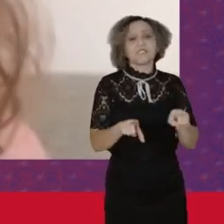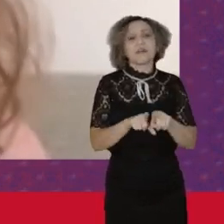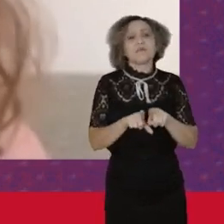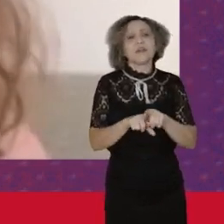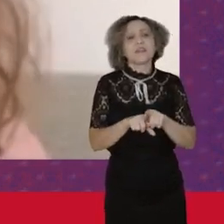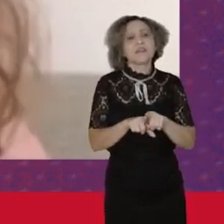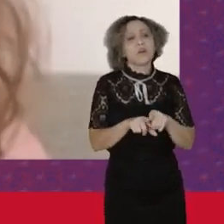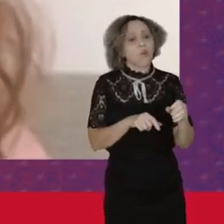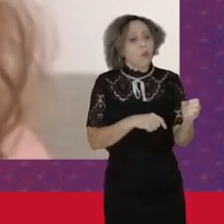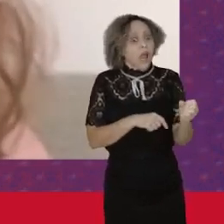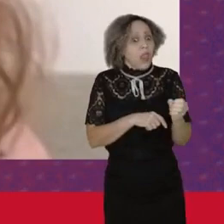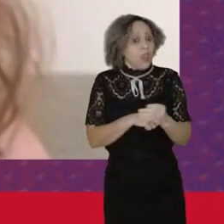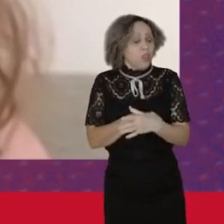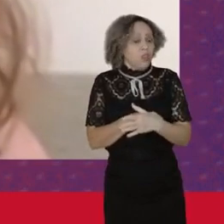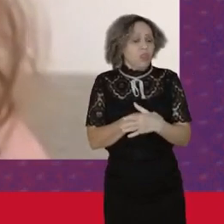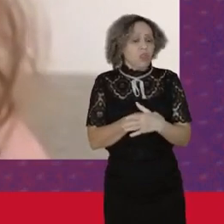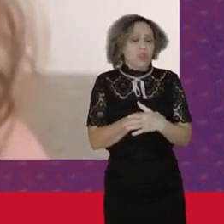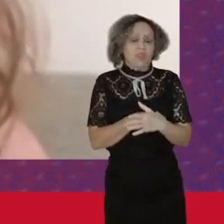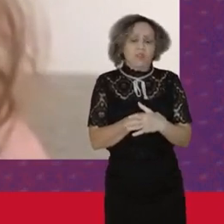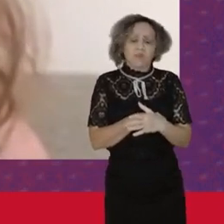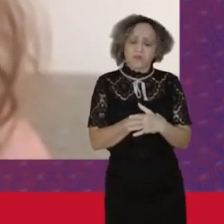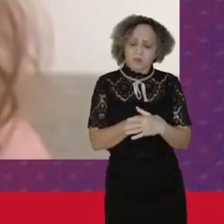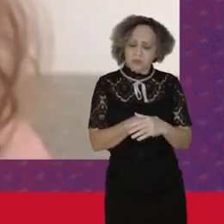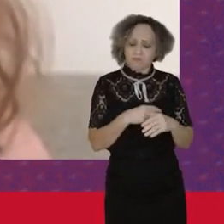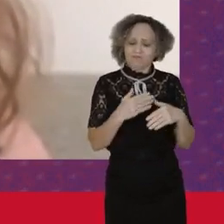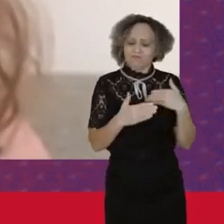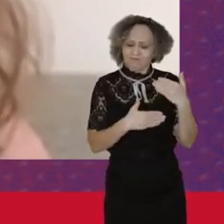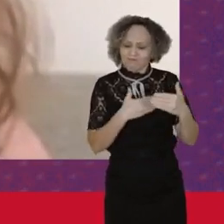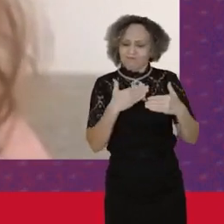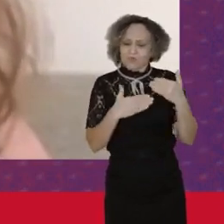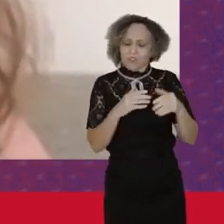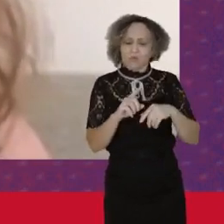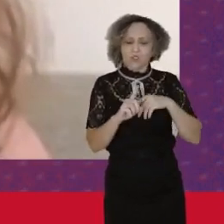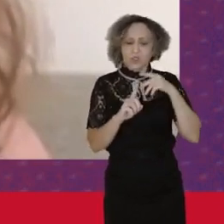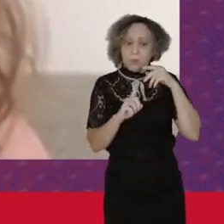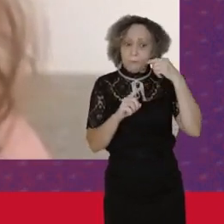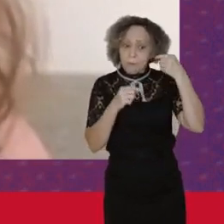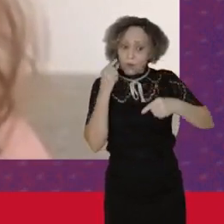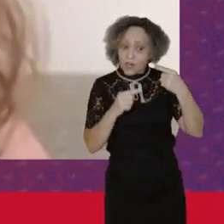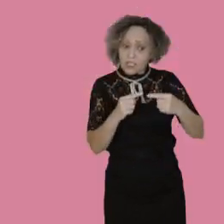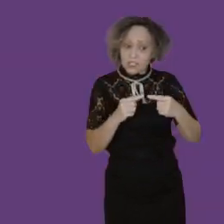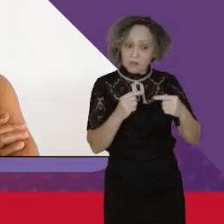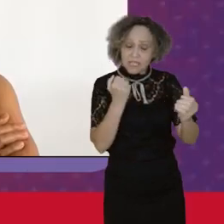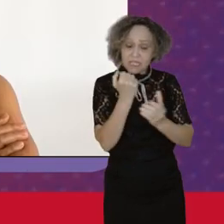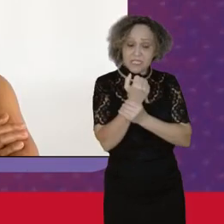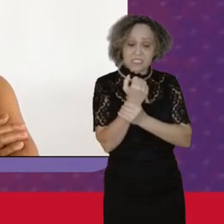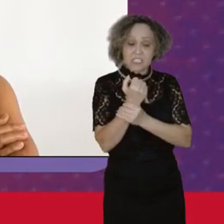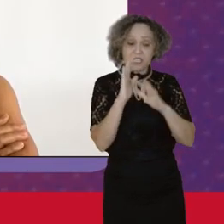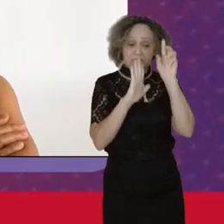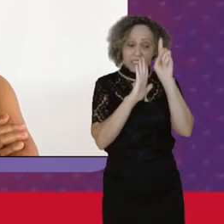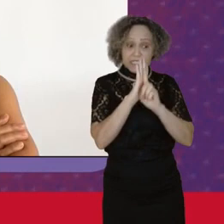uma nova geração de políticas que precisa ser construída para garantir esses direitos.